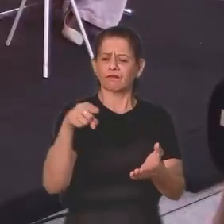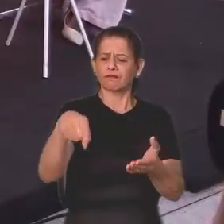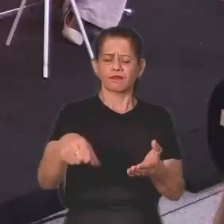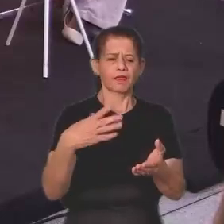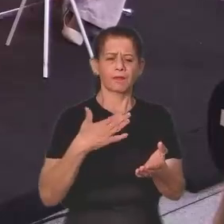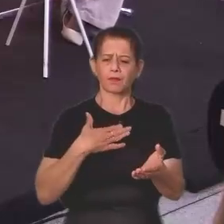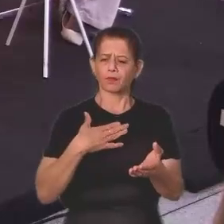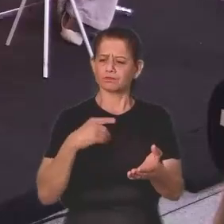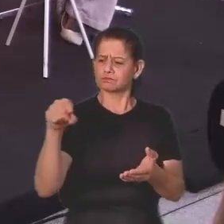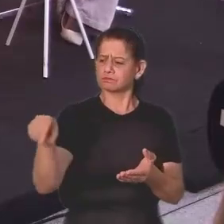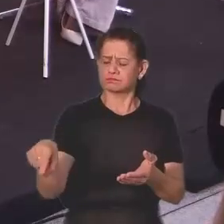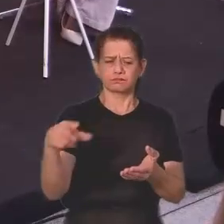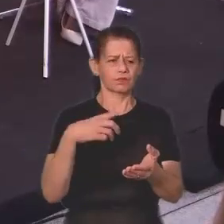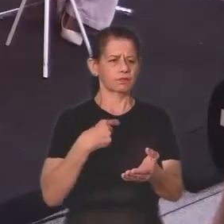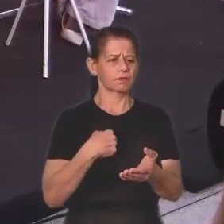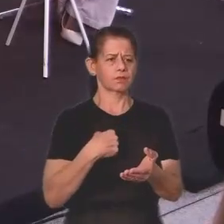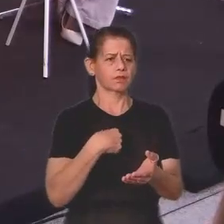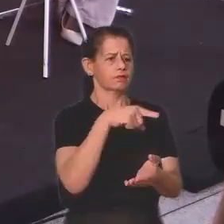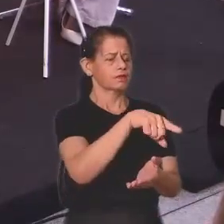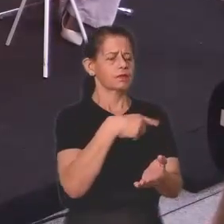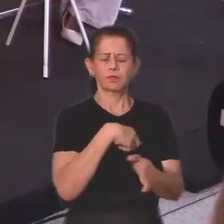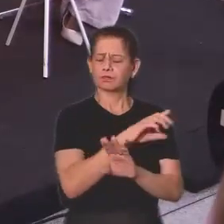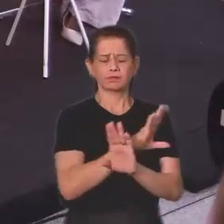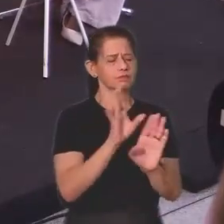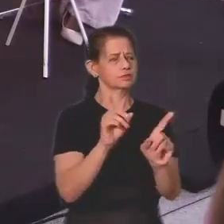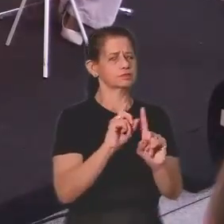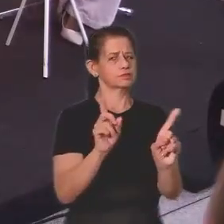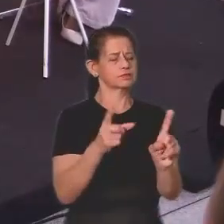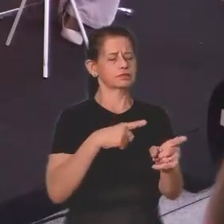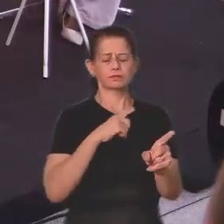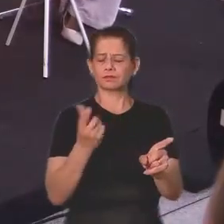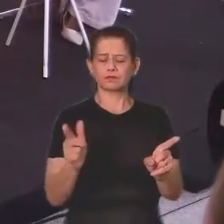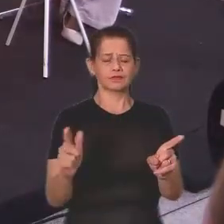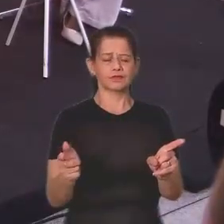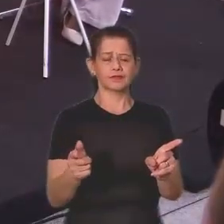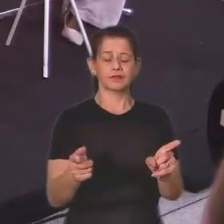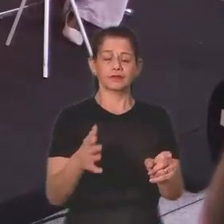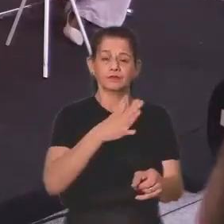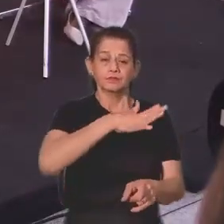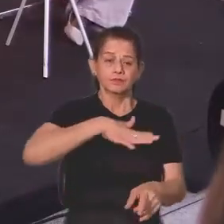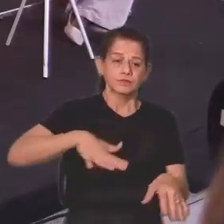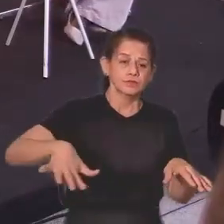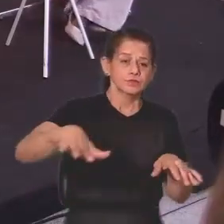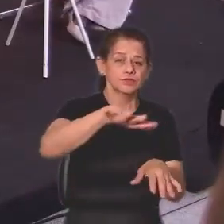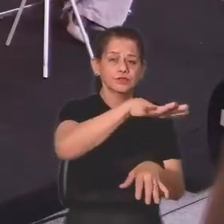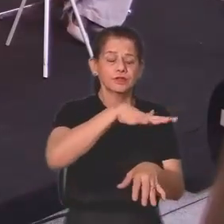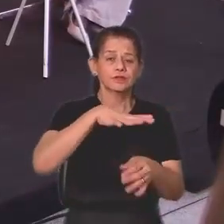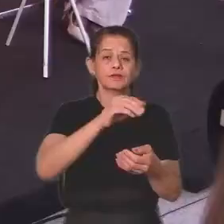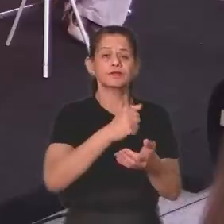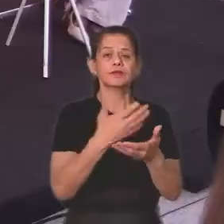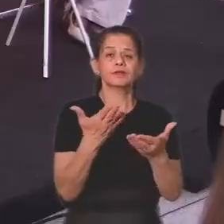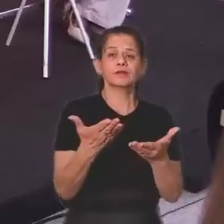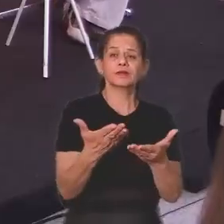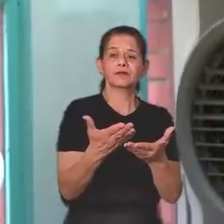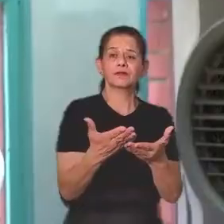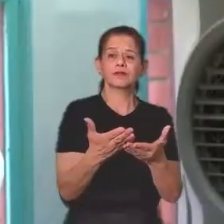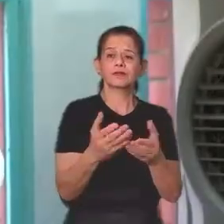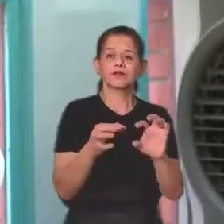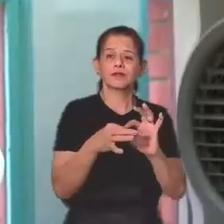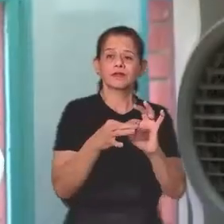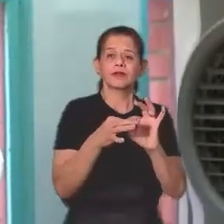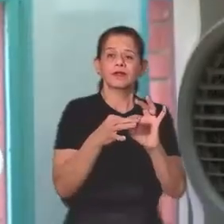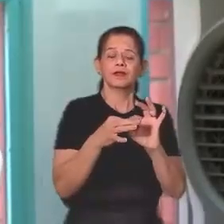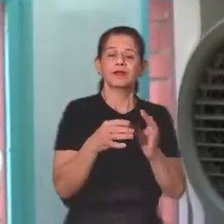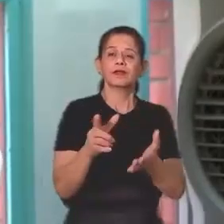não, é como se a gente não pertencesse. De maneira geral, a gente sabe que a